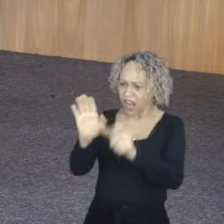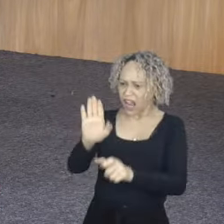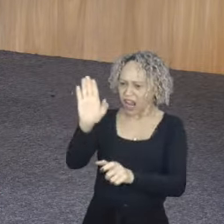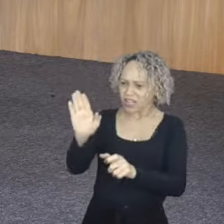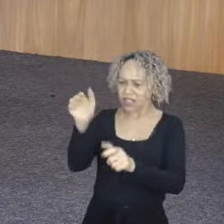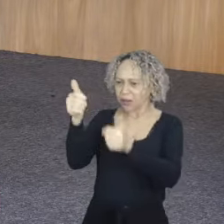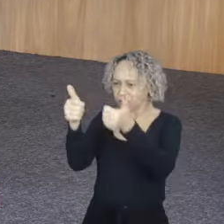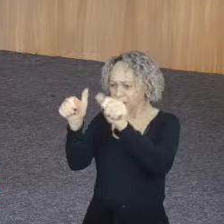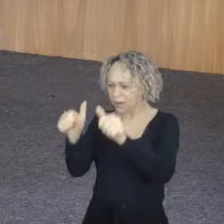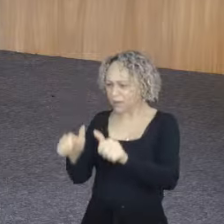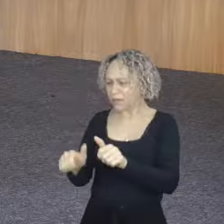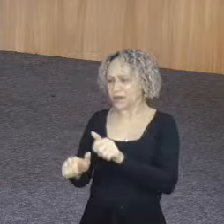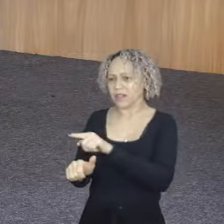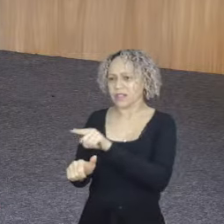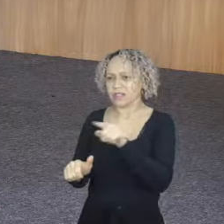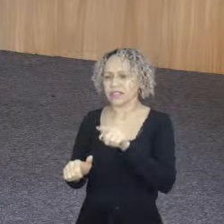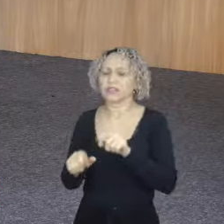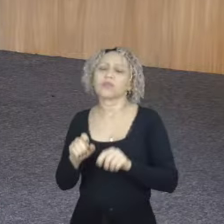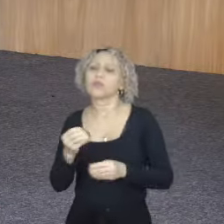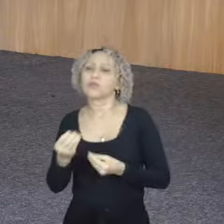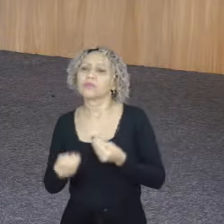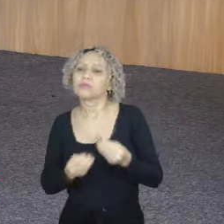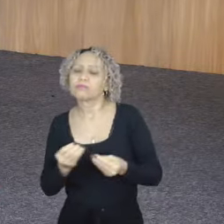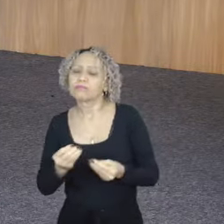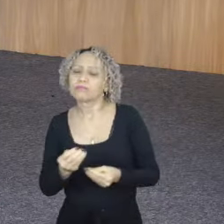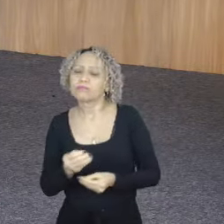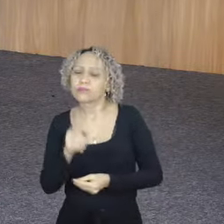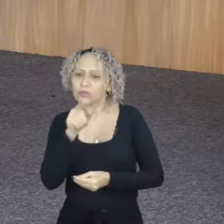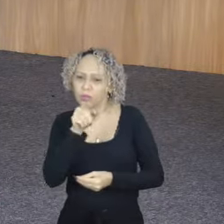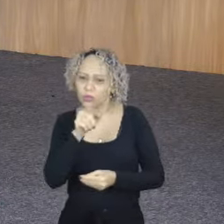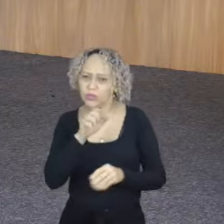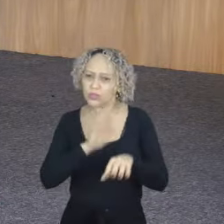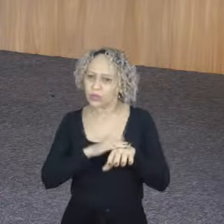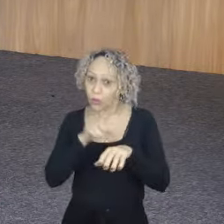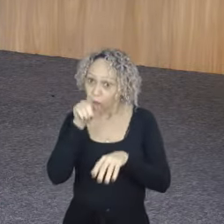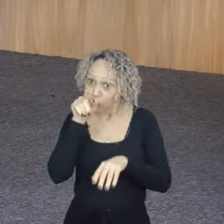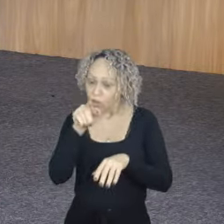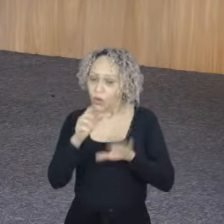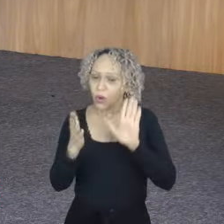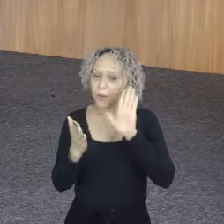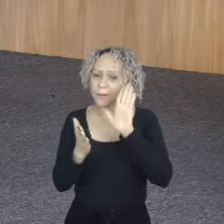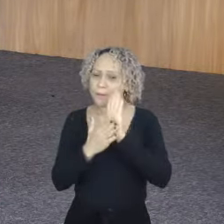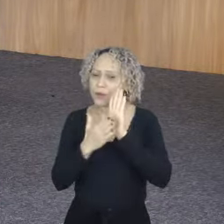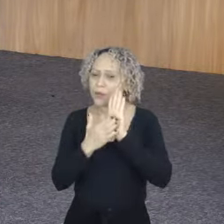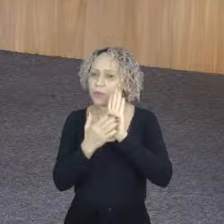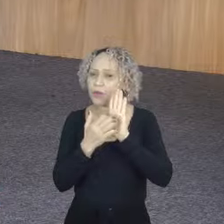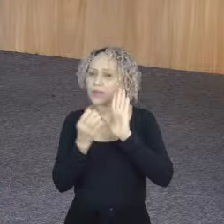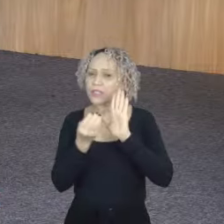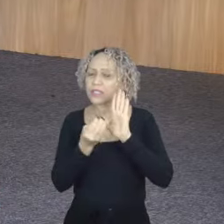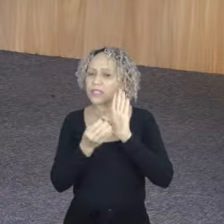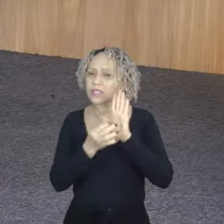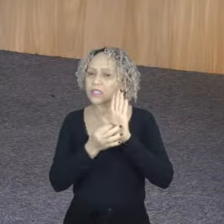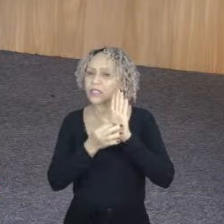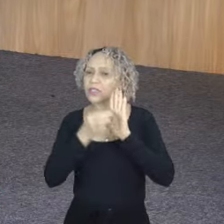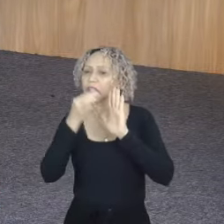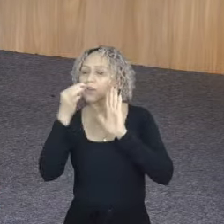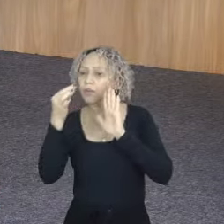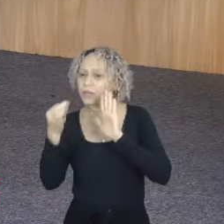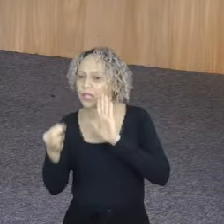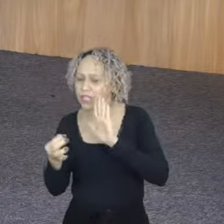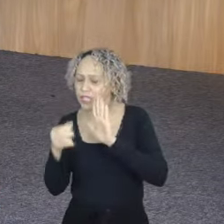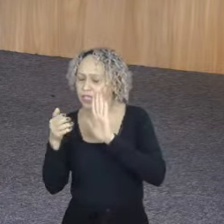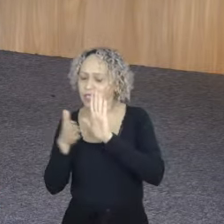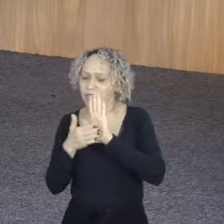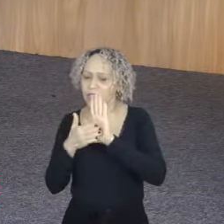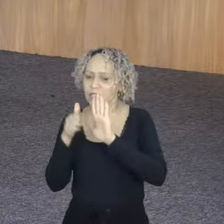PT acatou, né, essa banca, né, de avaliação. Eu queria saber por que o partido acatou essa decisão, como é que foi